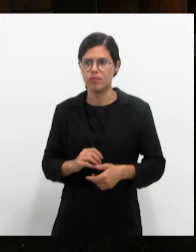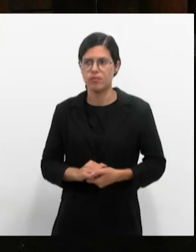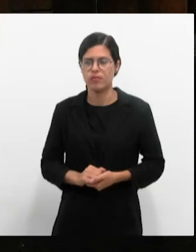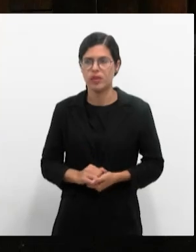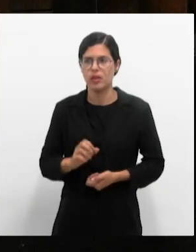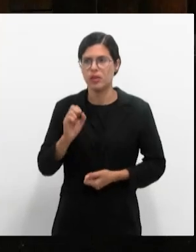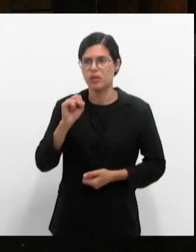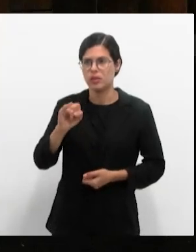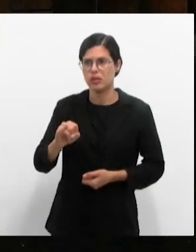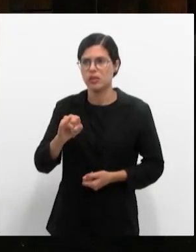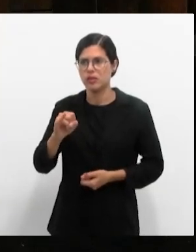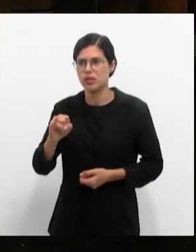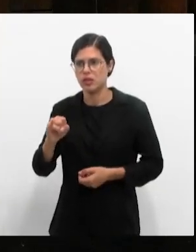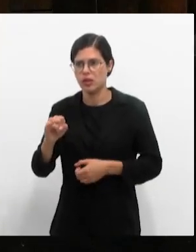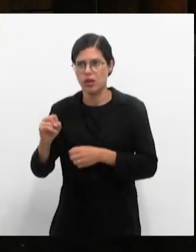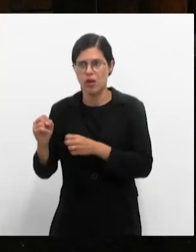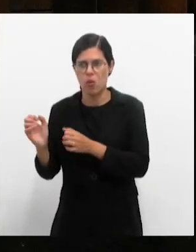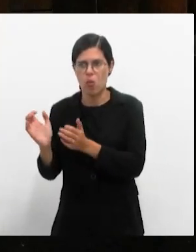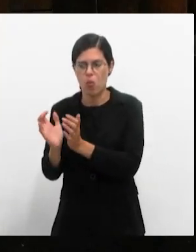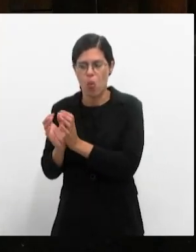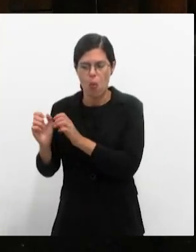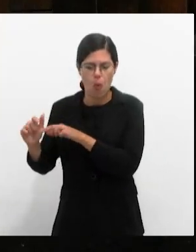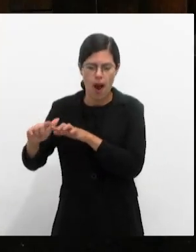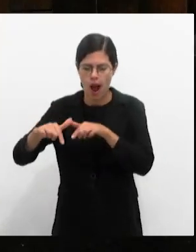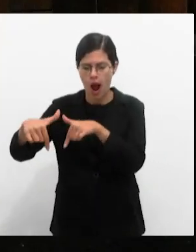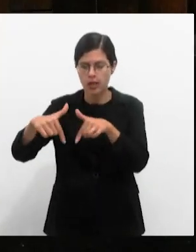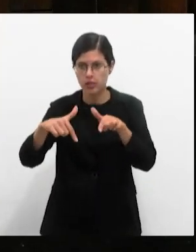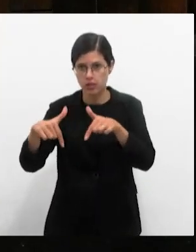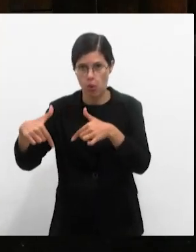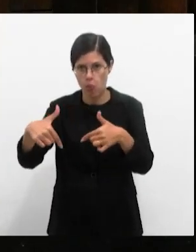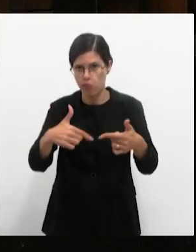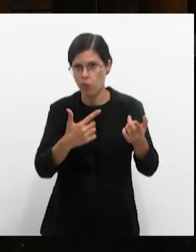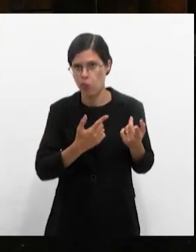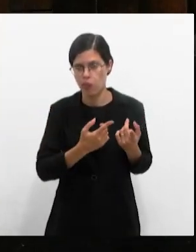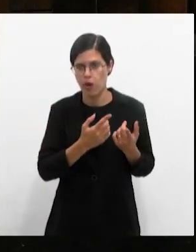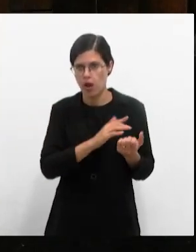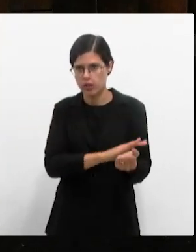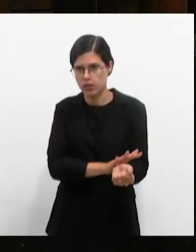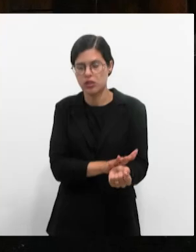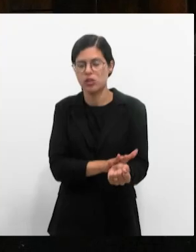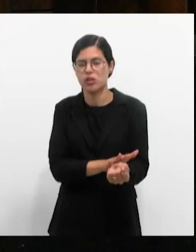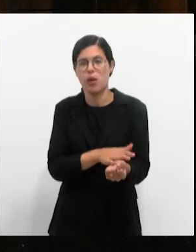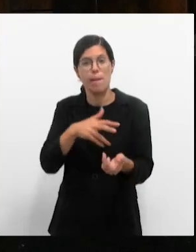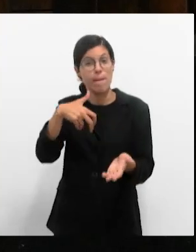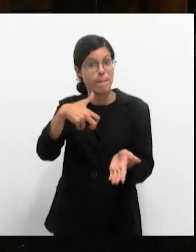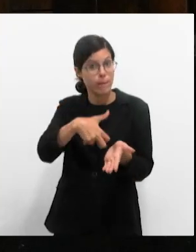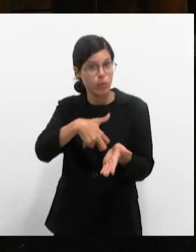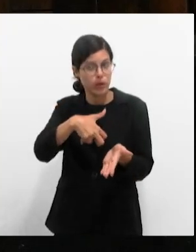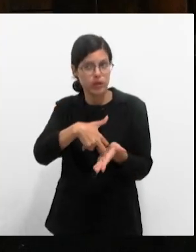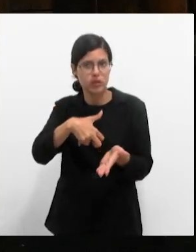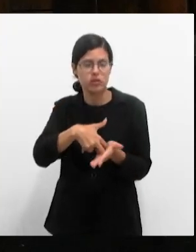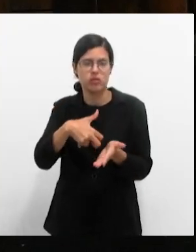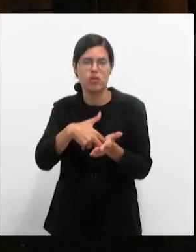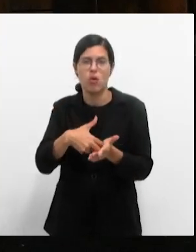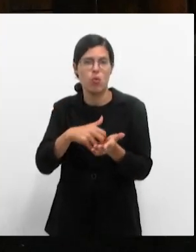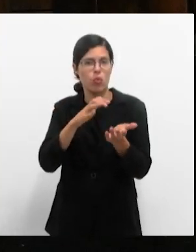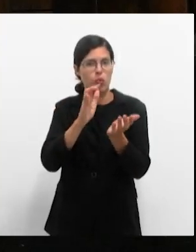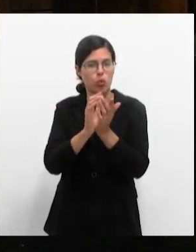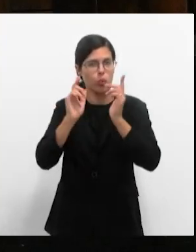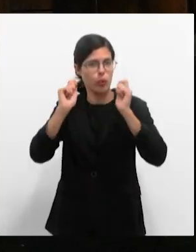de multidão atuando de forma racista, punição da torcida que comete o